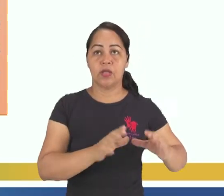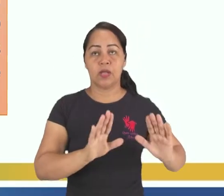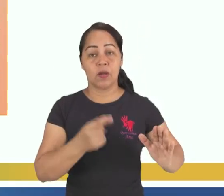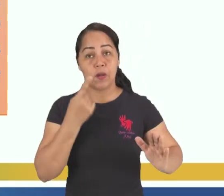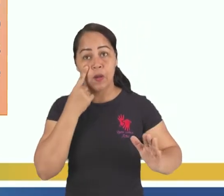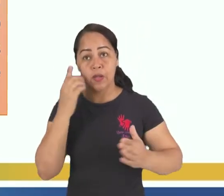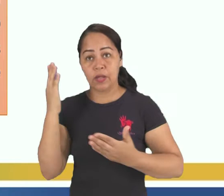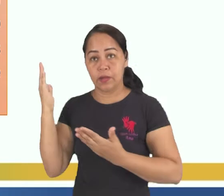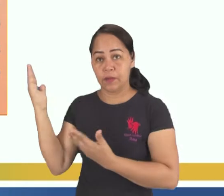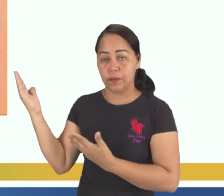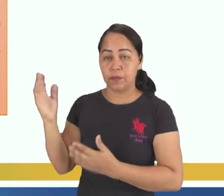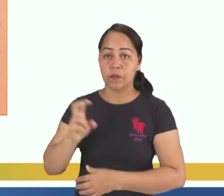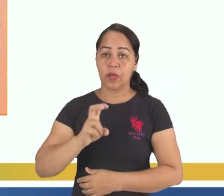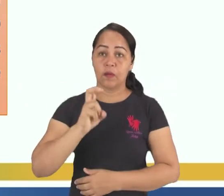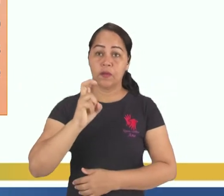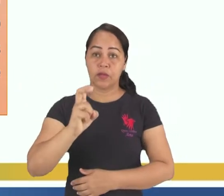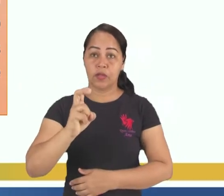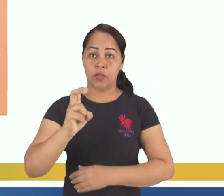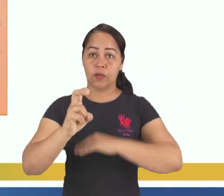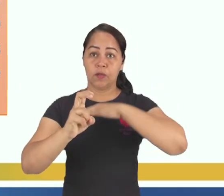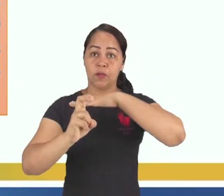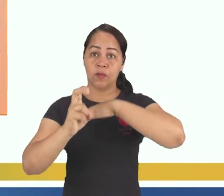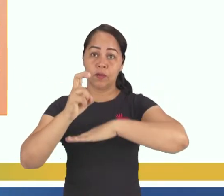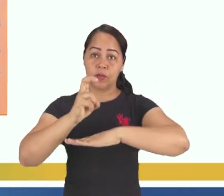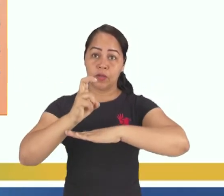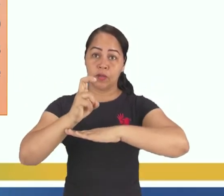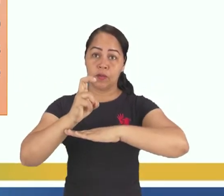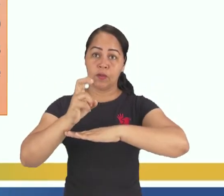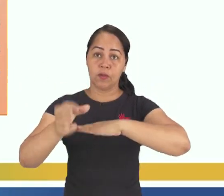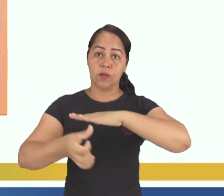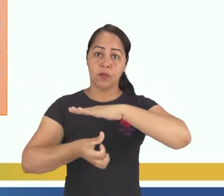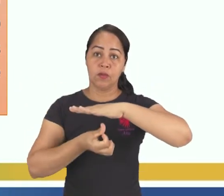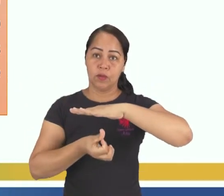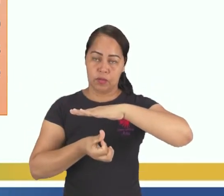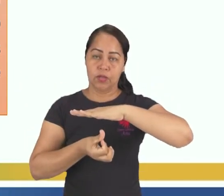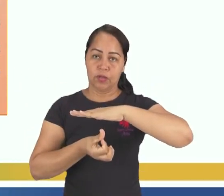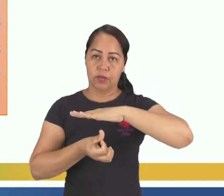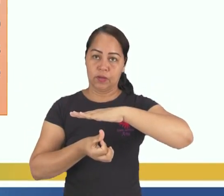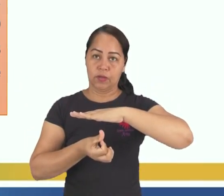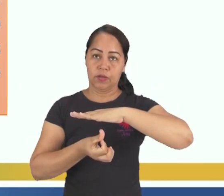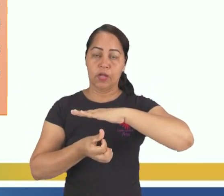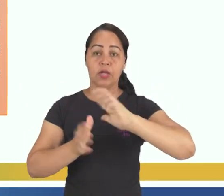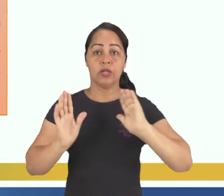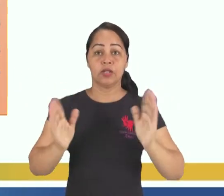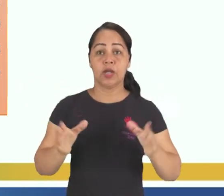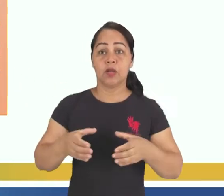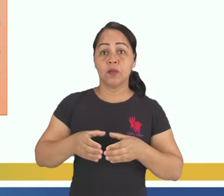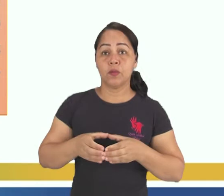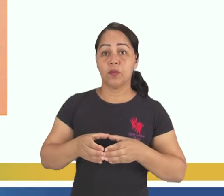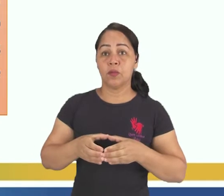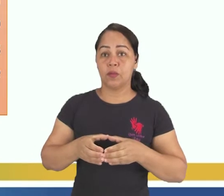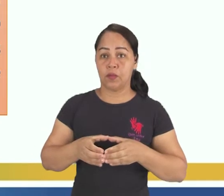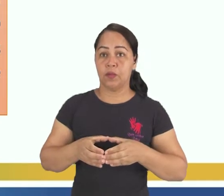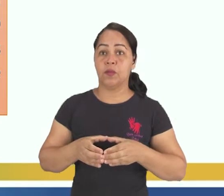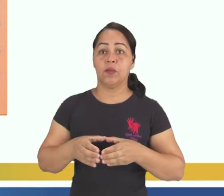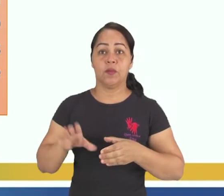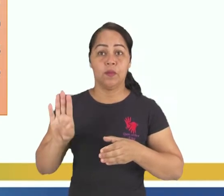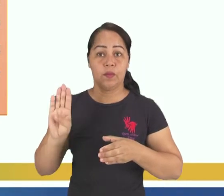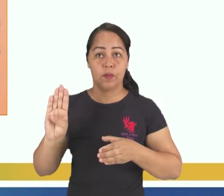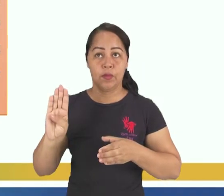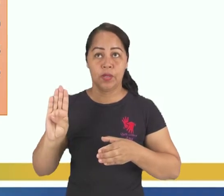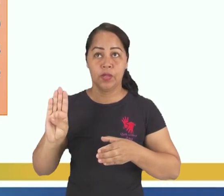quantidade de acertos em relação ao total de perguntas é 5/6. Na equipe B, mesmo